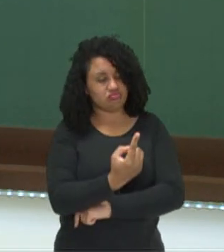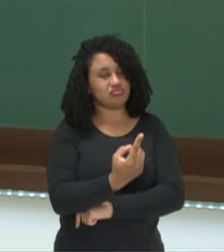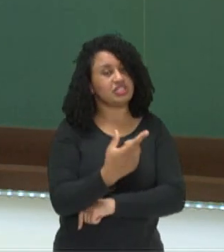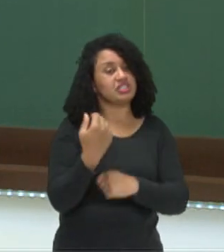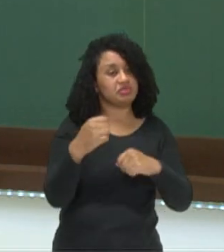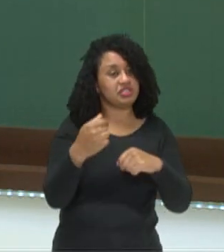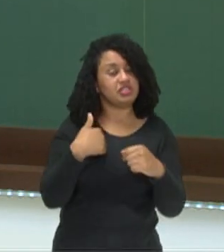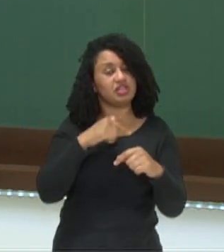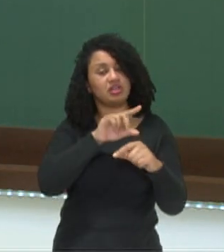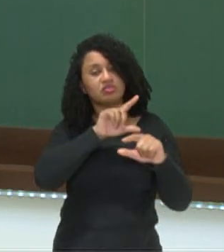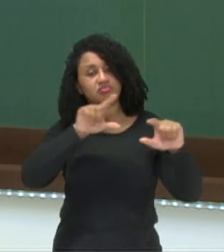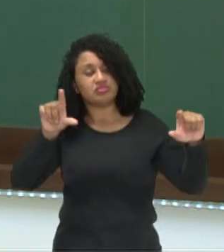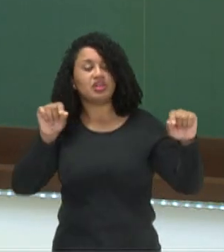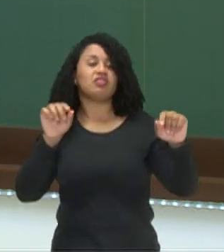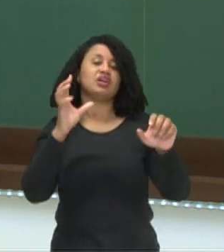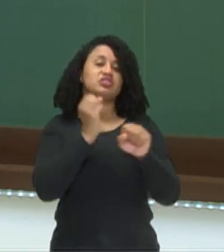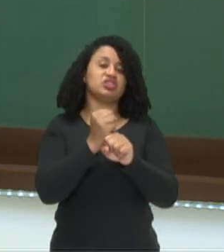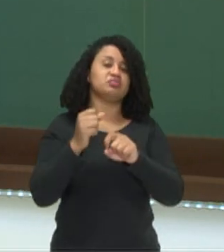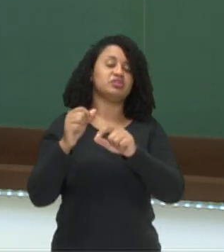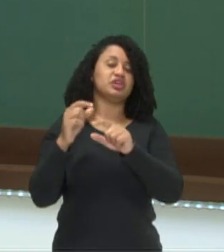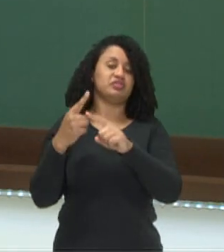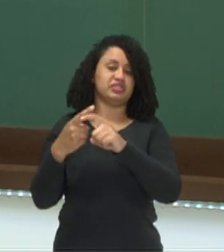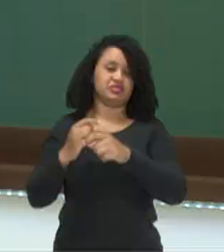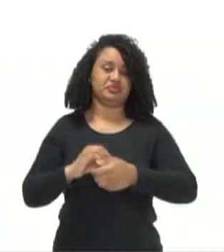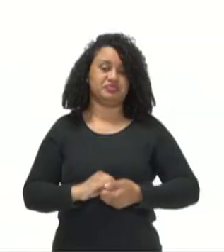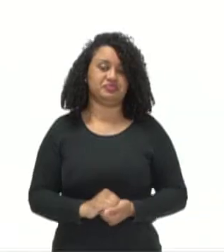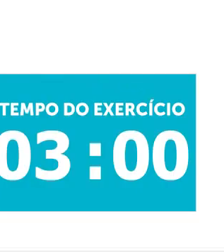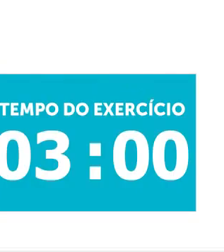queria. E resolve por soma e produto. Eu já volto.